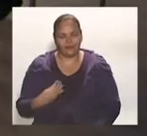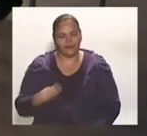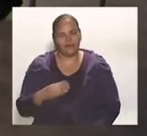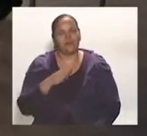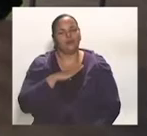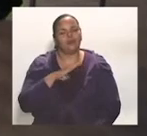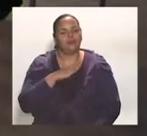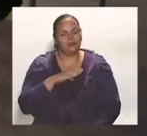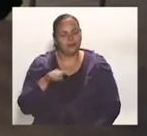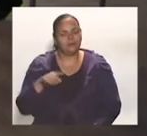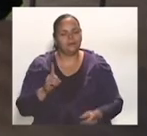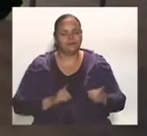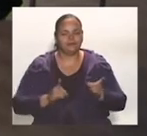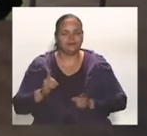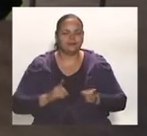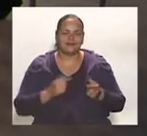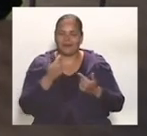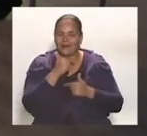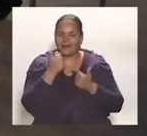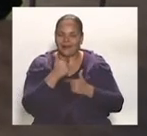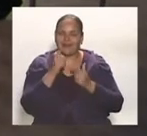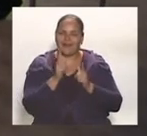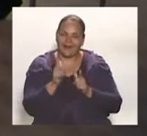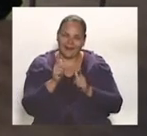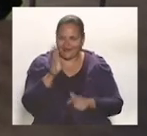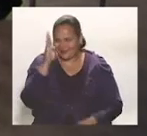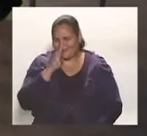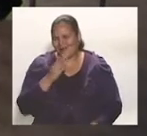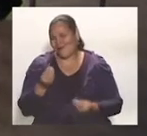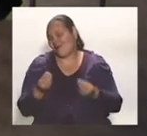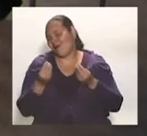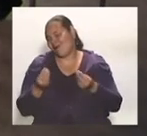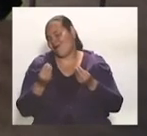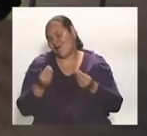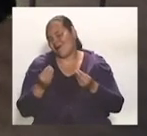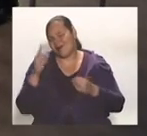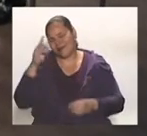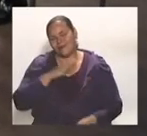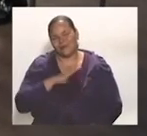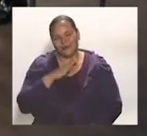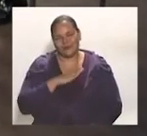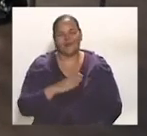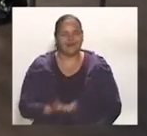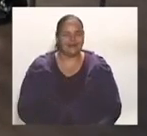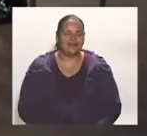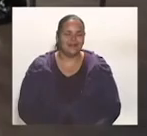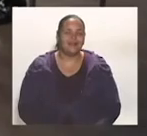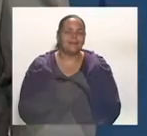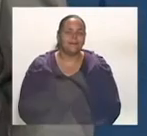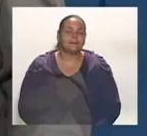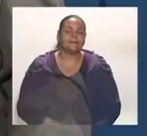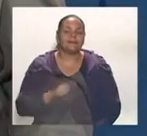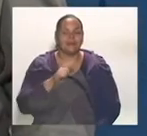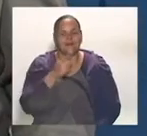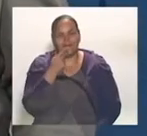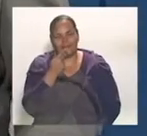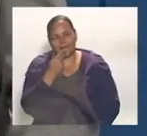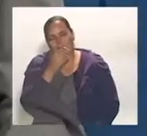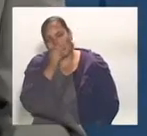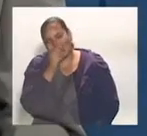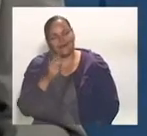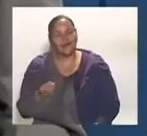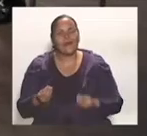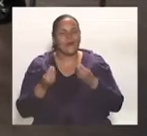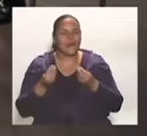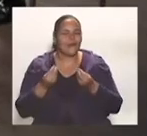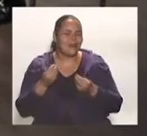porque eu sou filho de português, o Martinho também é. Os nossos primos e tios vão ficar rindo da gente lá em Portugal com essa questão, né, Martinho? É